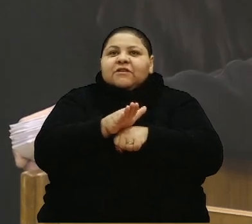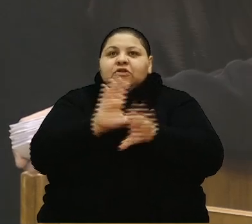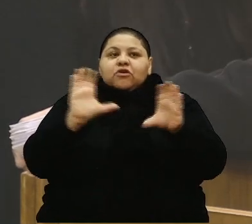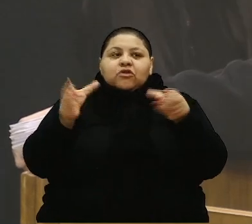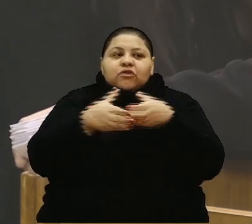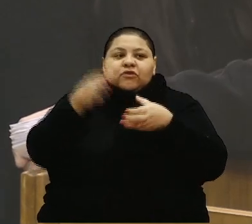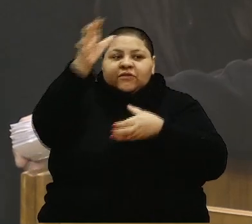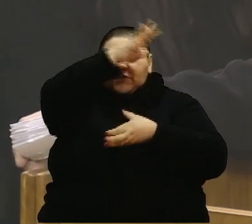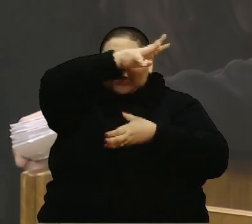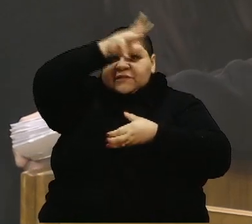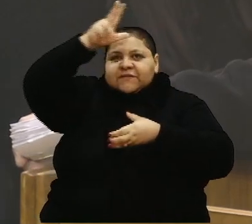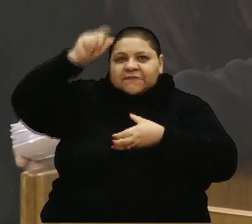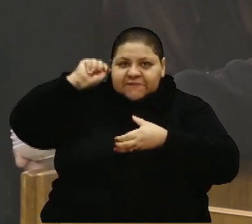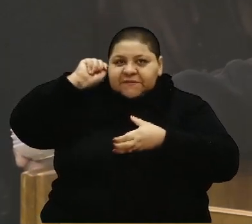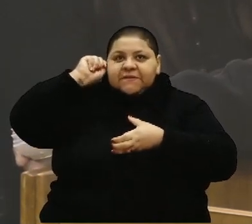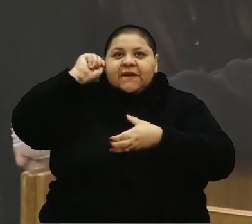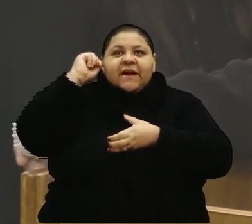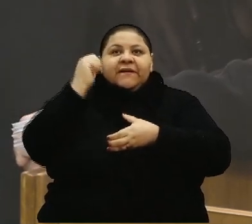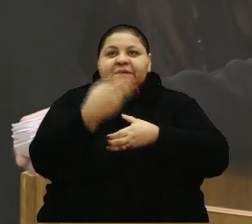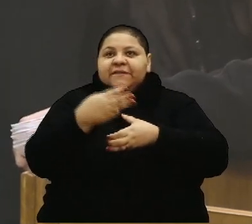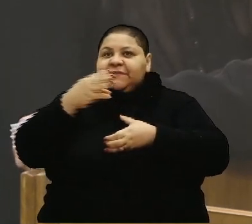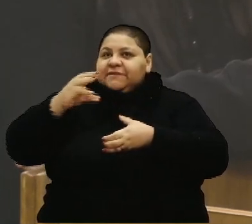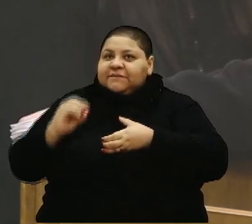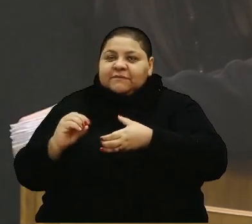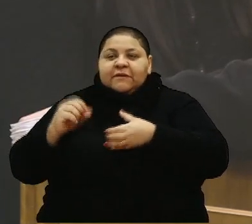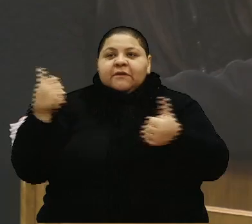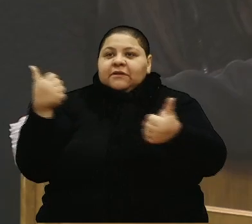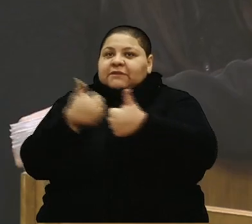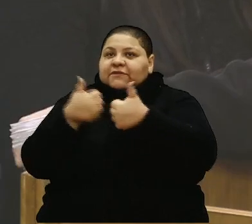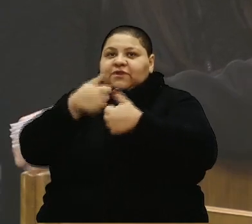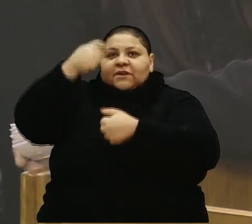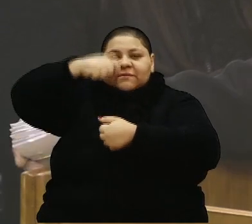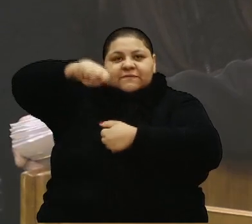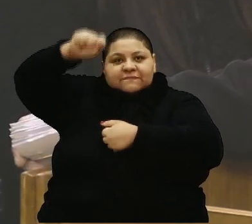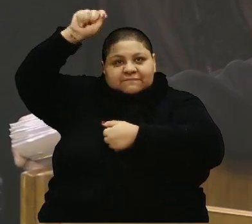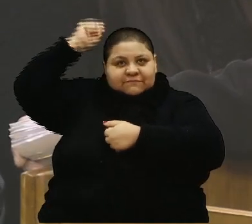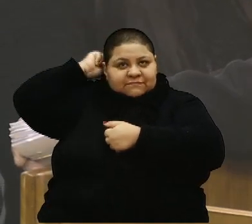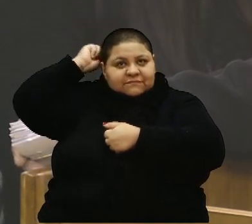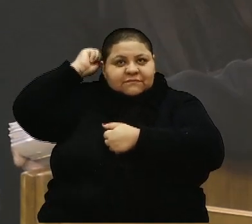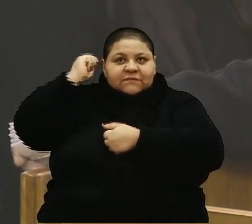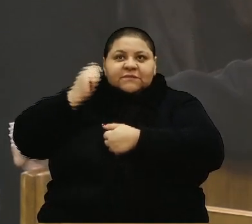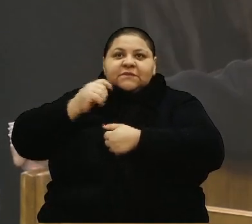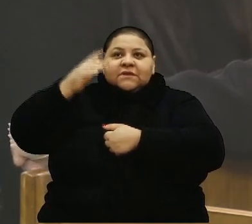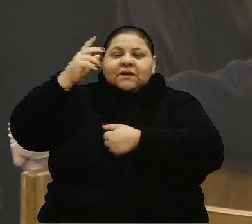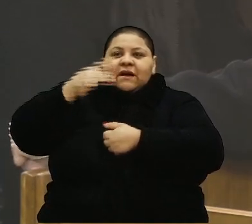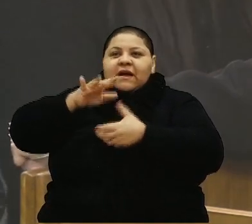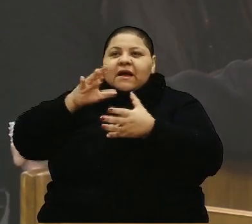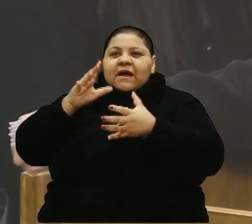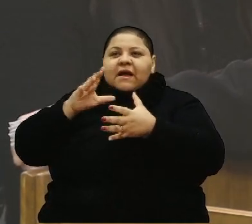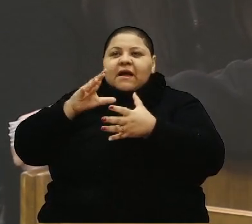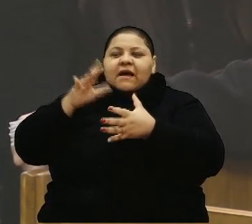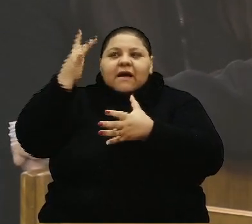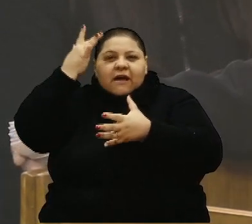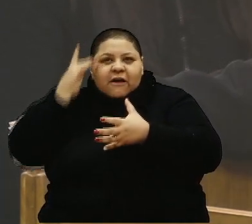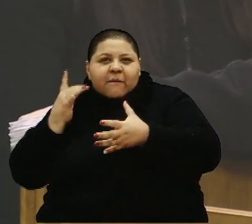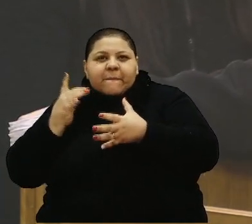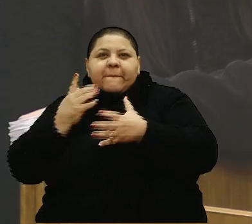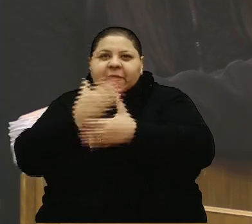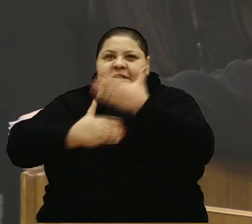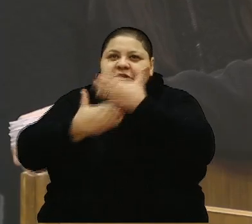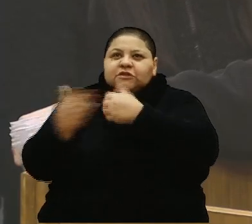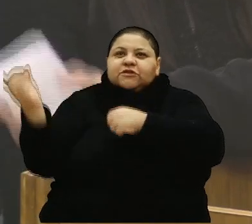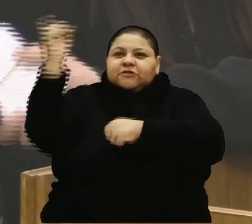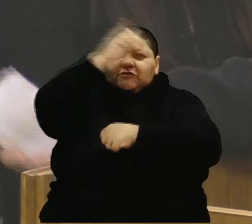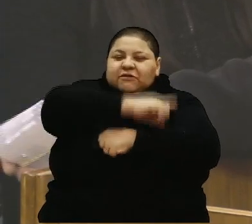da Assistência Social, vai uns 30 ali, lá para a UX, que nós temos hoje, amanhã o dia todo lá para criar as políticas públicas na área da assistência